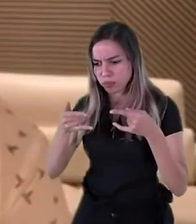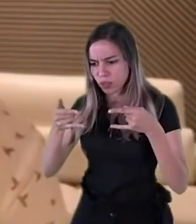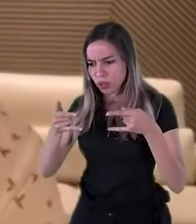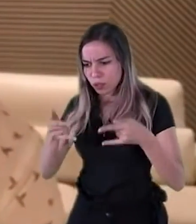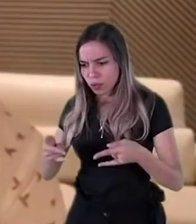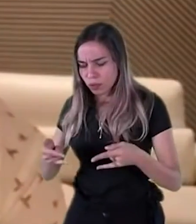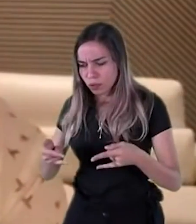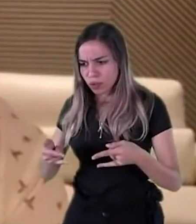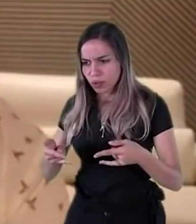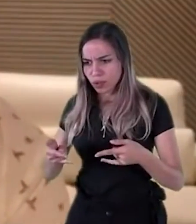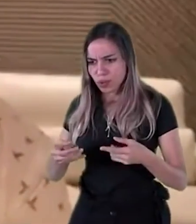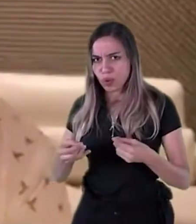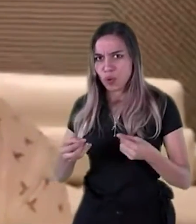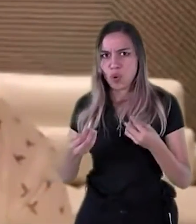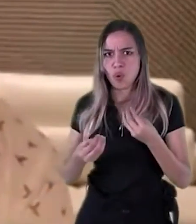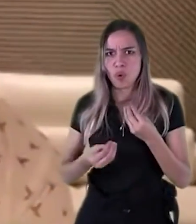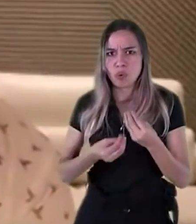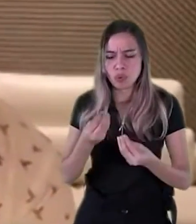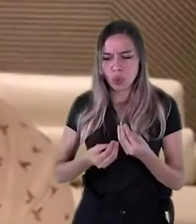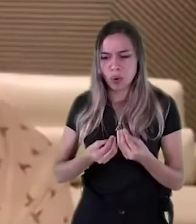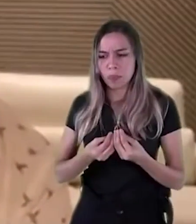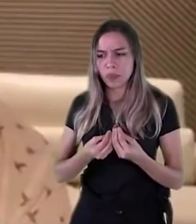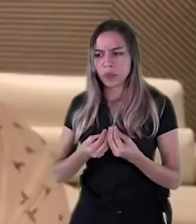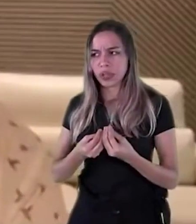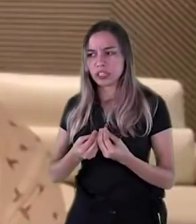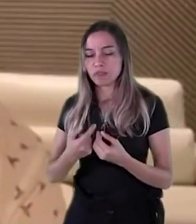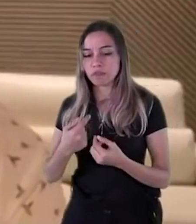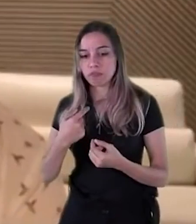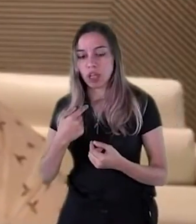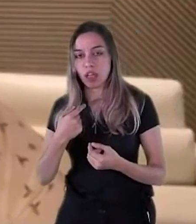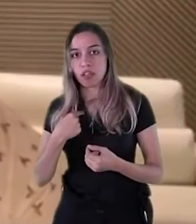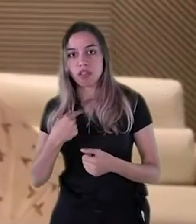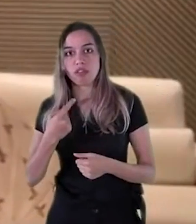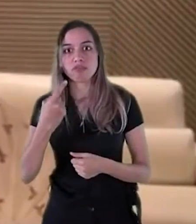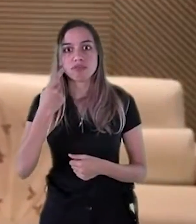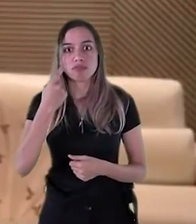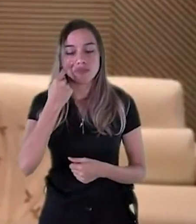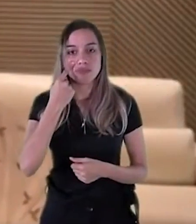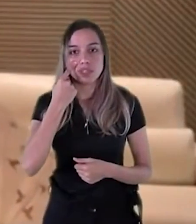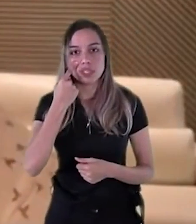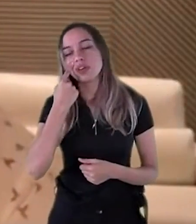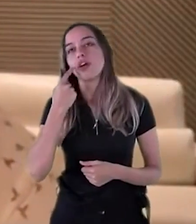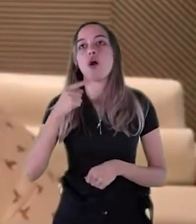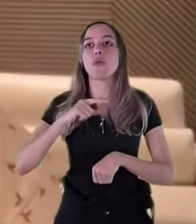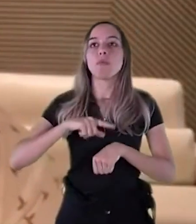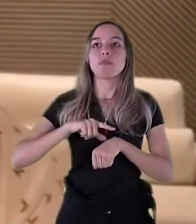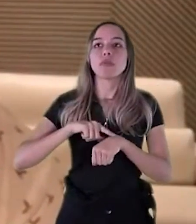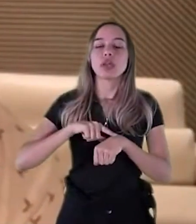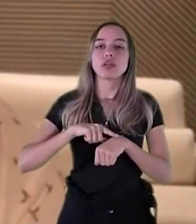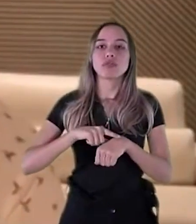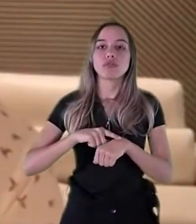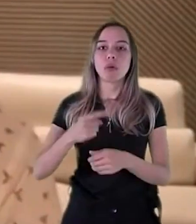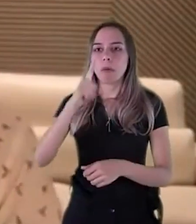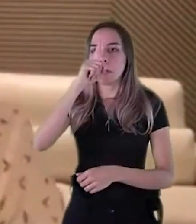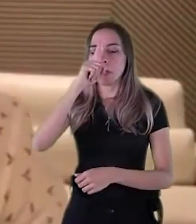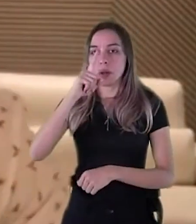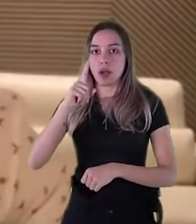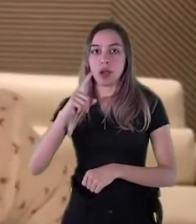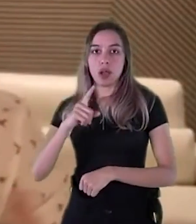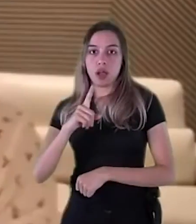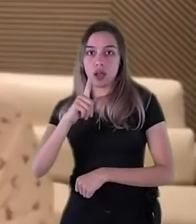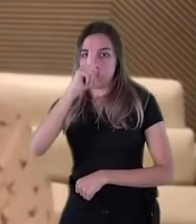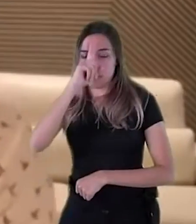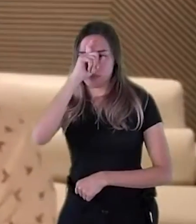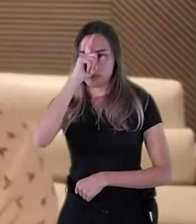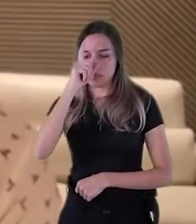confirmou-se que ela estava com Covid, eu sabia que essa possibilidade seria enorme. E a gente tenta